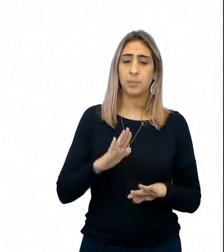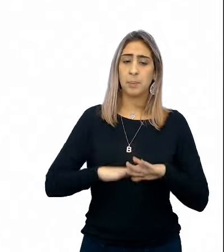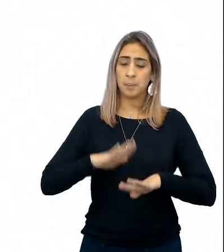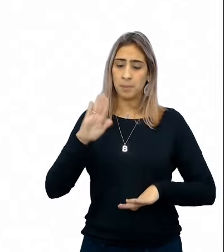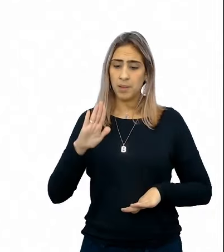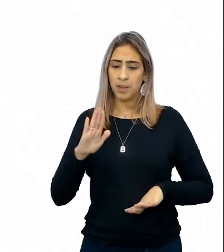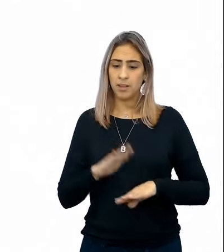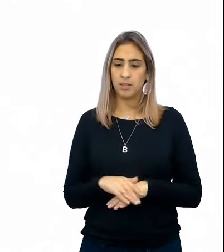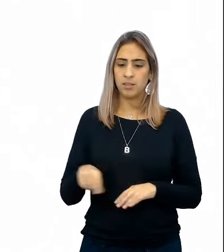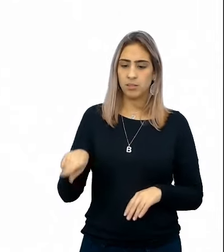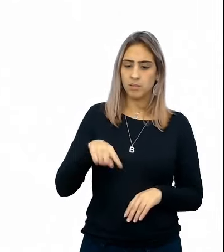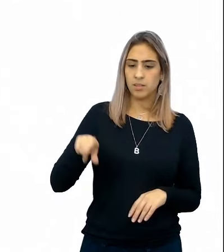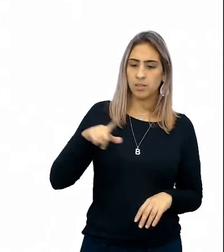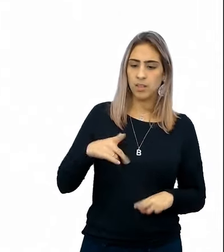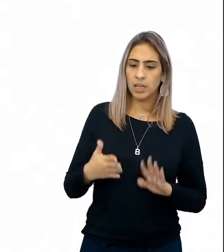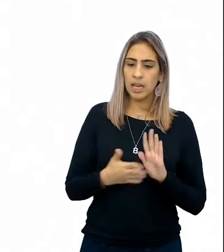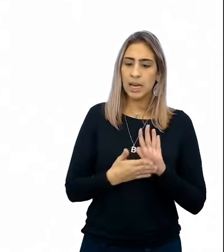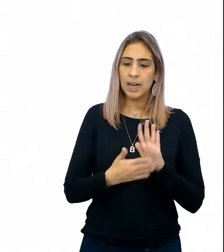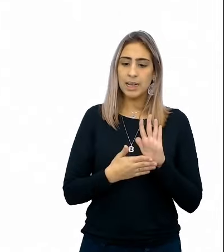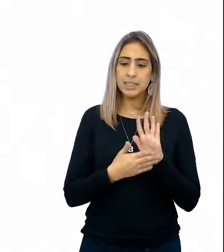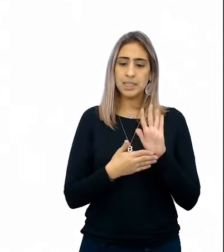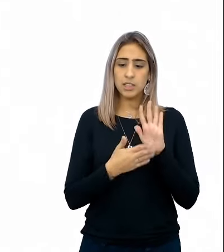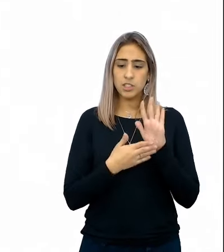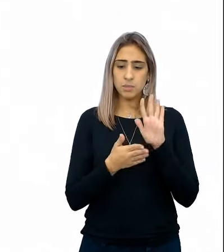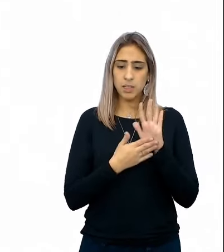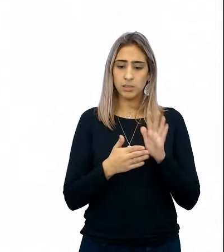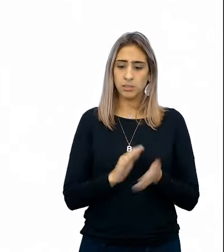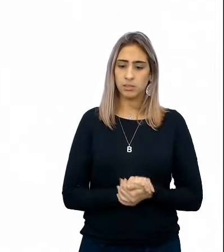Mas de uma forma que eles